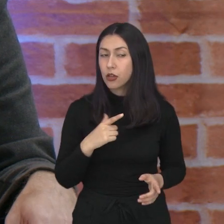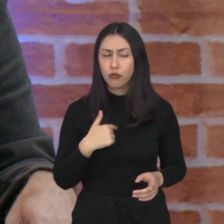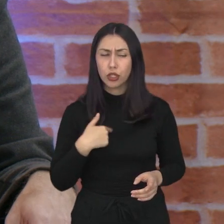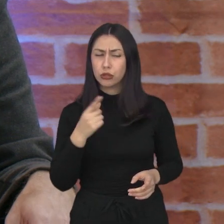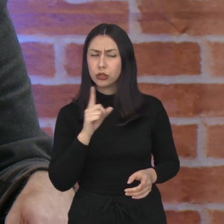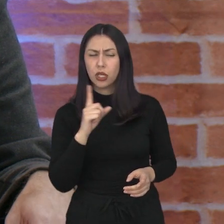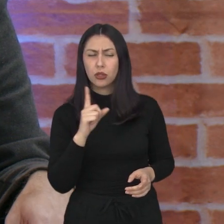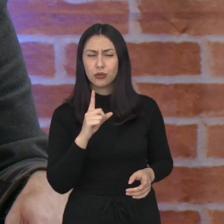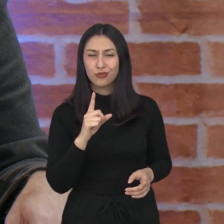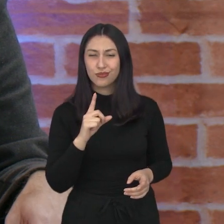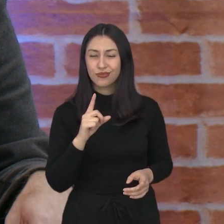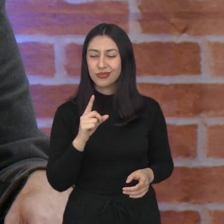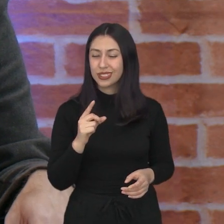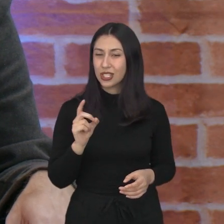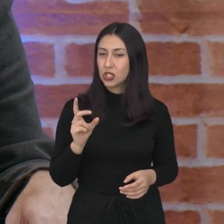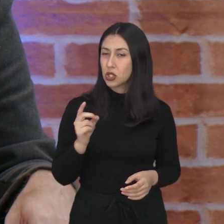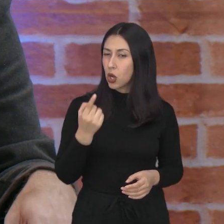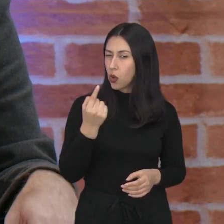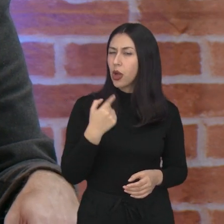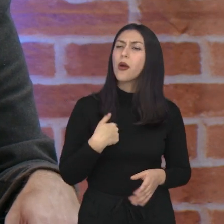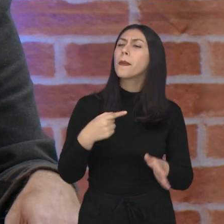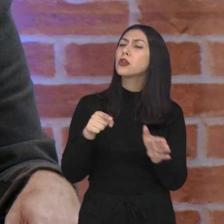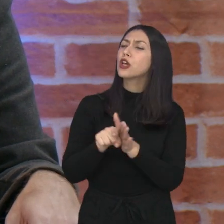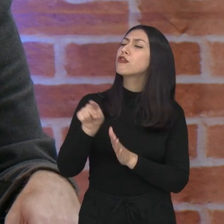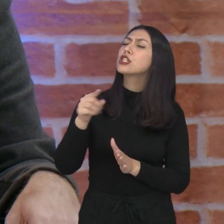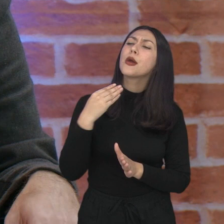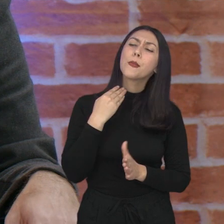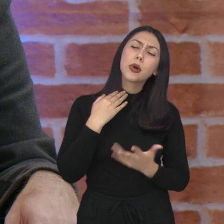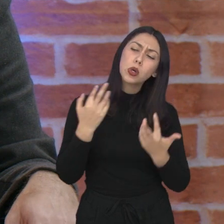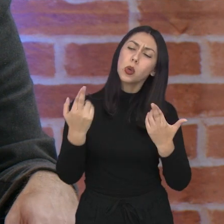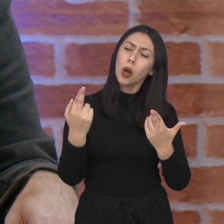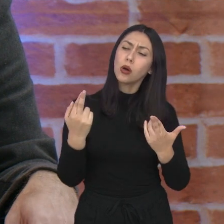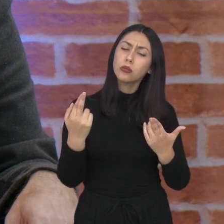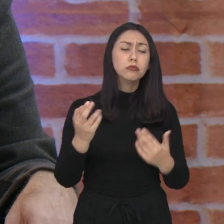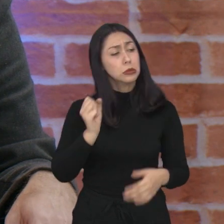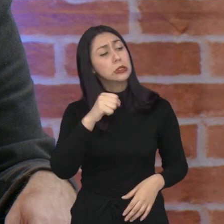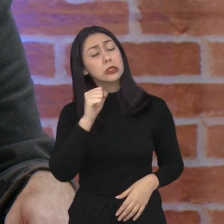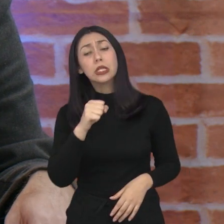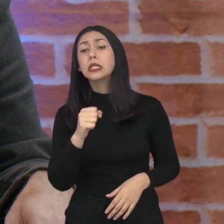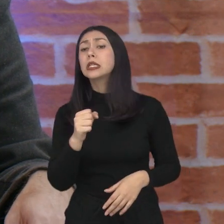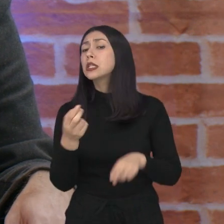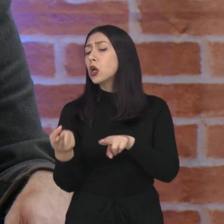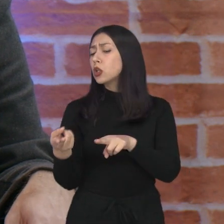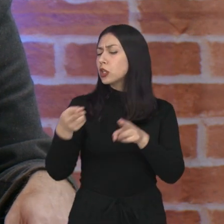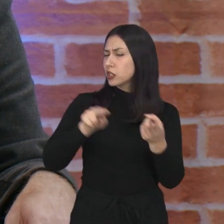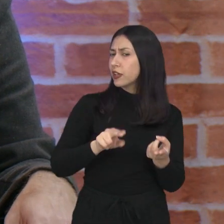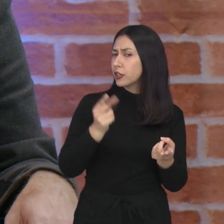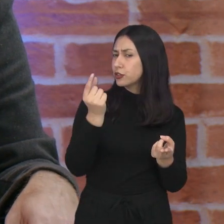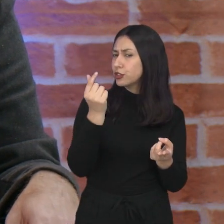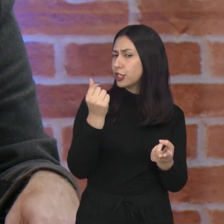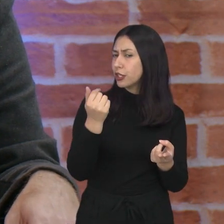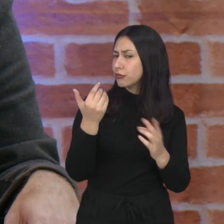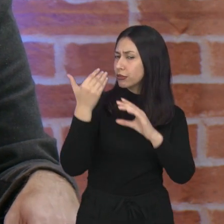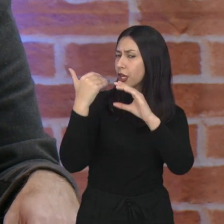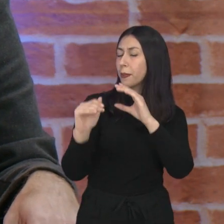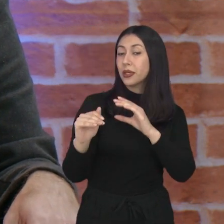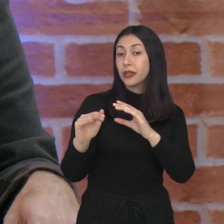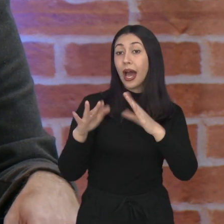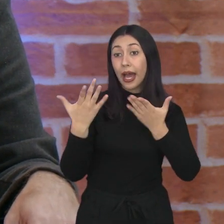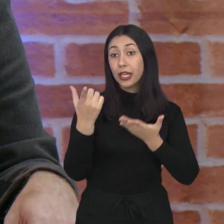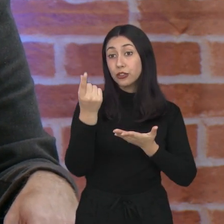eu lembrei dessa pessoa, eu falei, escuta, você tem conta no mesmo banco que eu tenho? Transfere agora o dinheiro que eu te mando o livro segunda. E aí comprei a pizza,